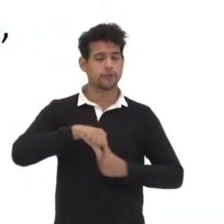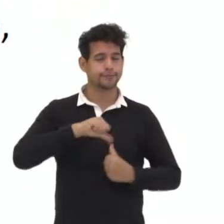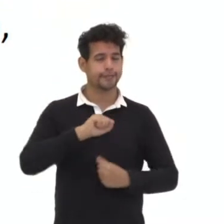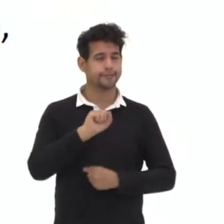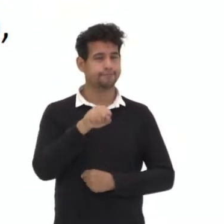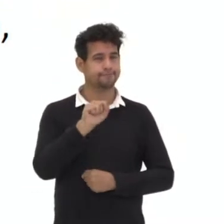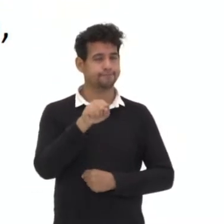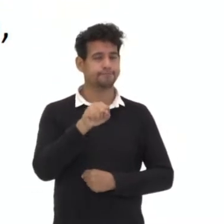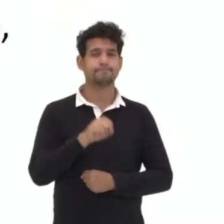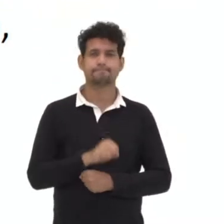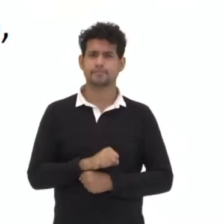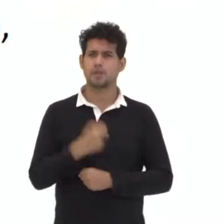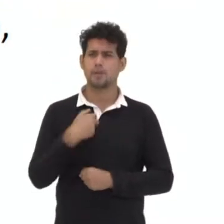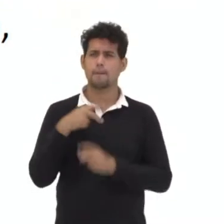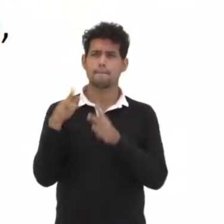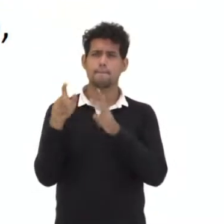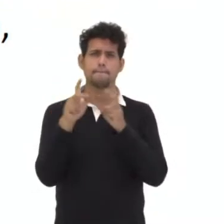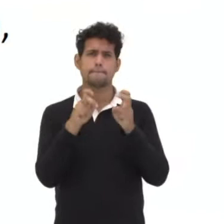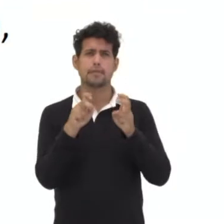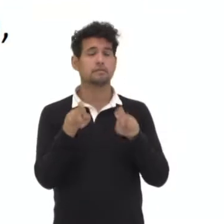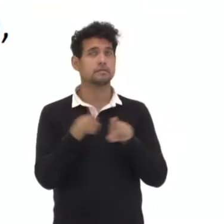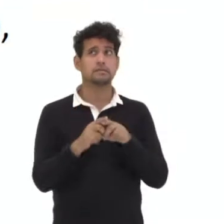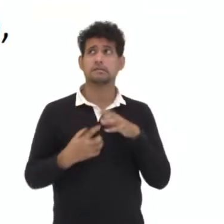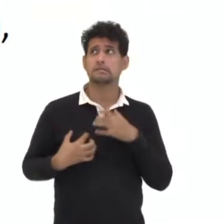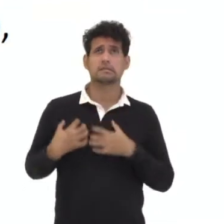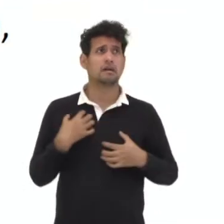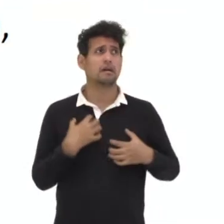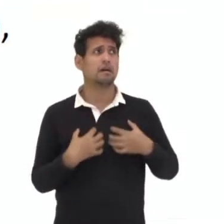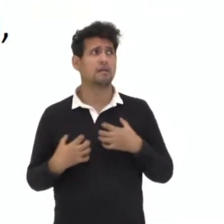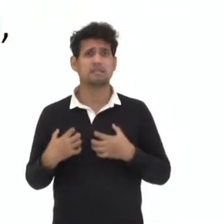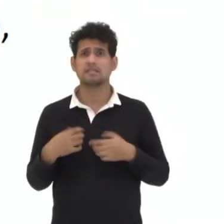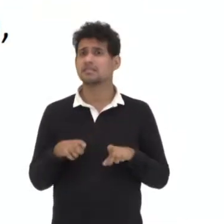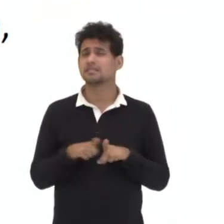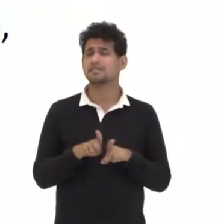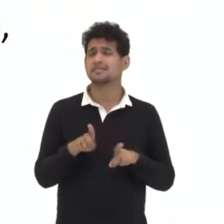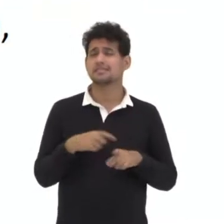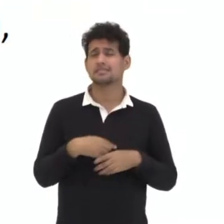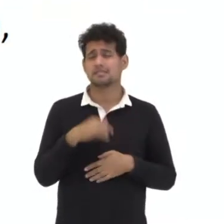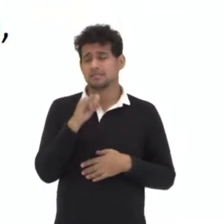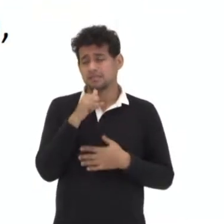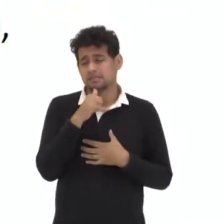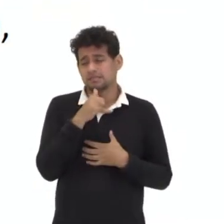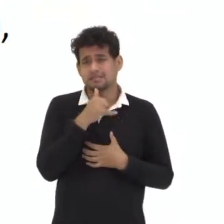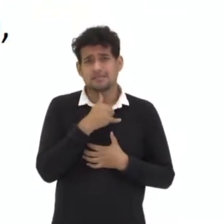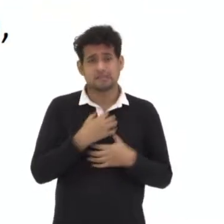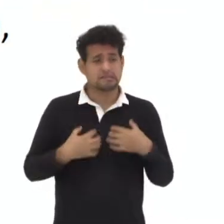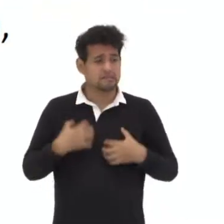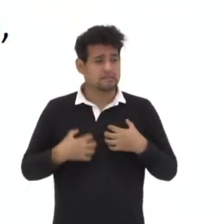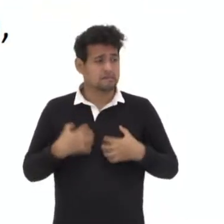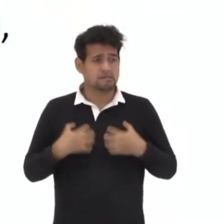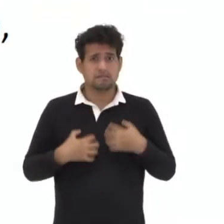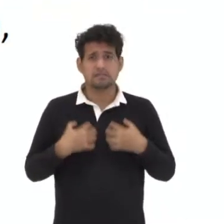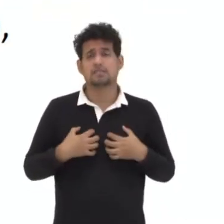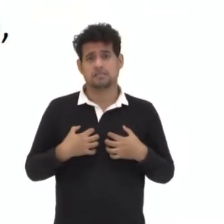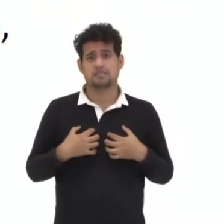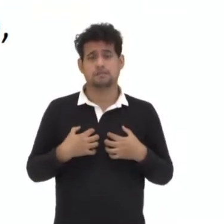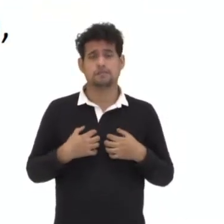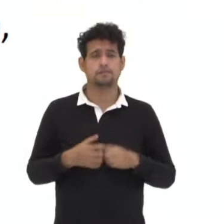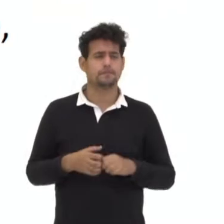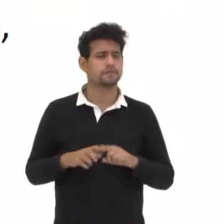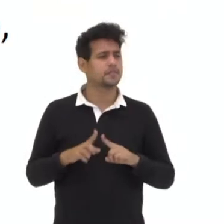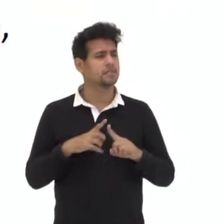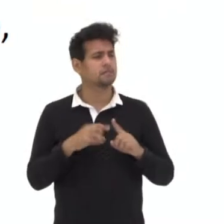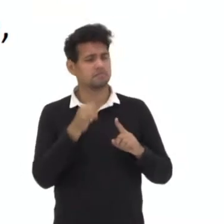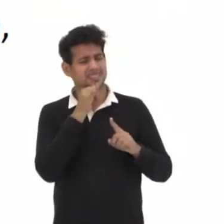bastante. Verifico também que estava aflito e que havia um fundo de mágoa ou desespero em minha impaciência. Eu